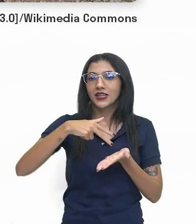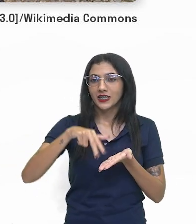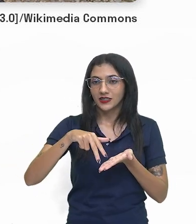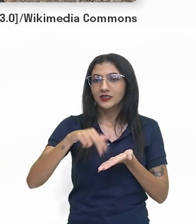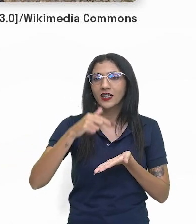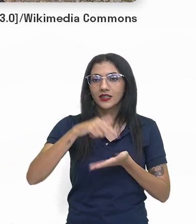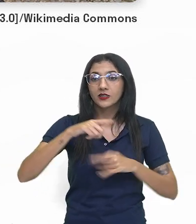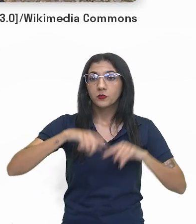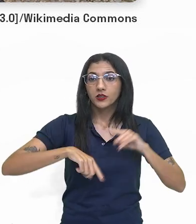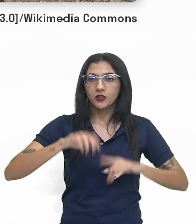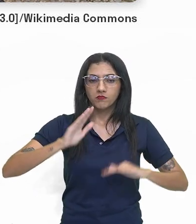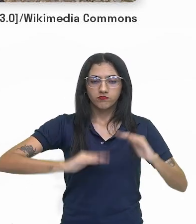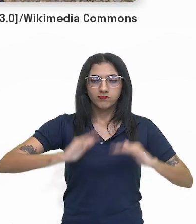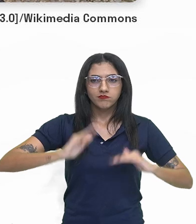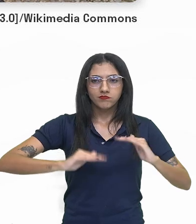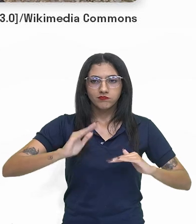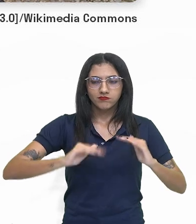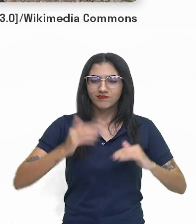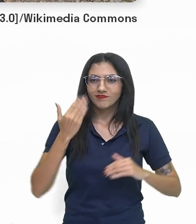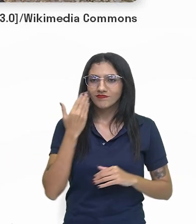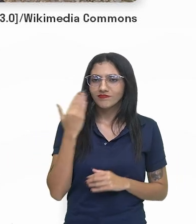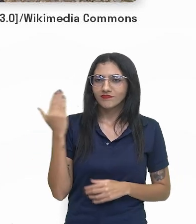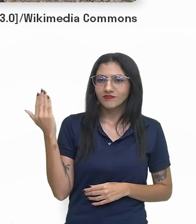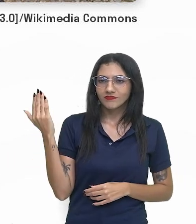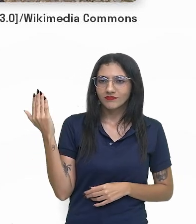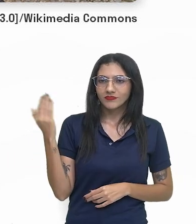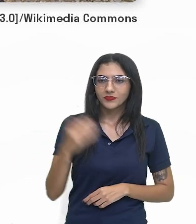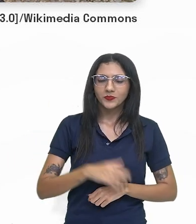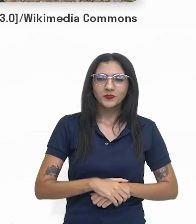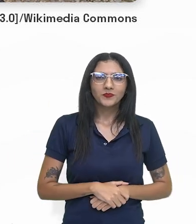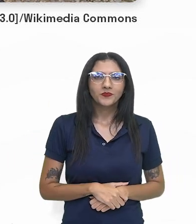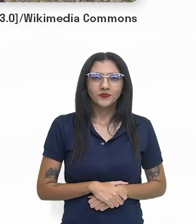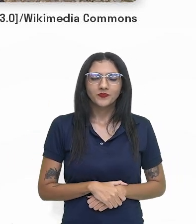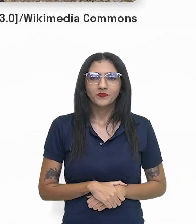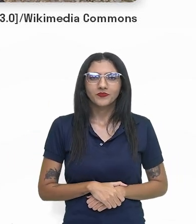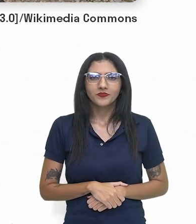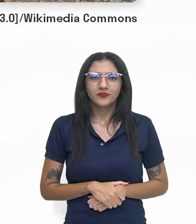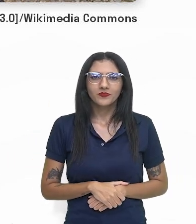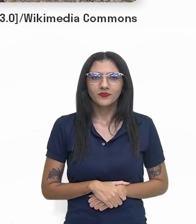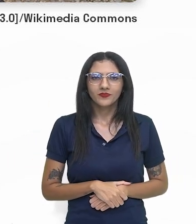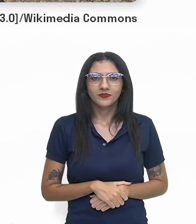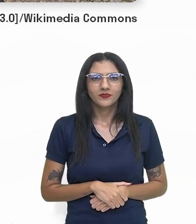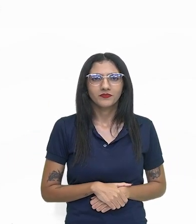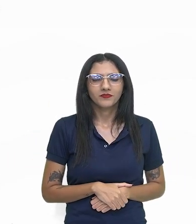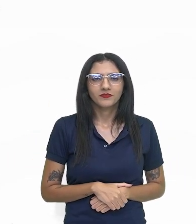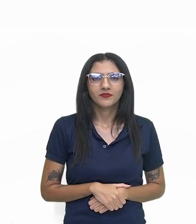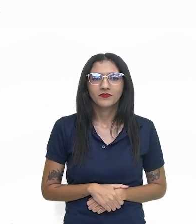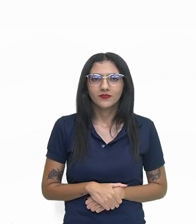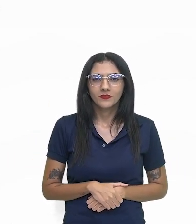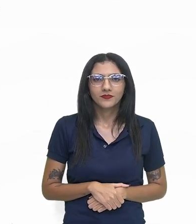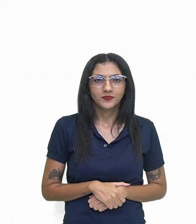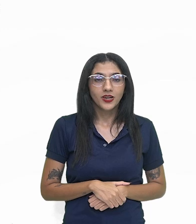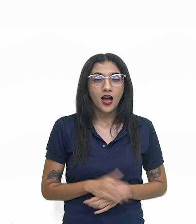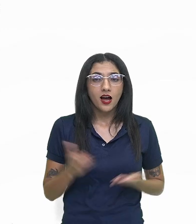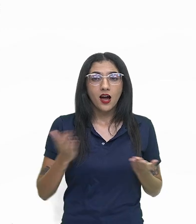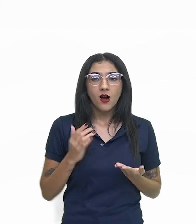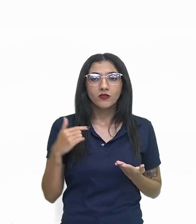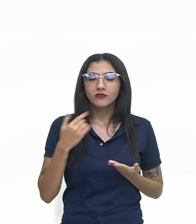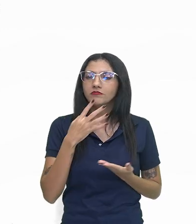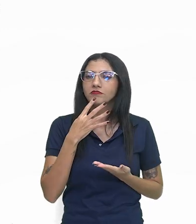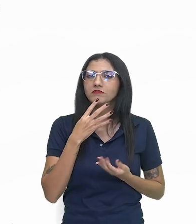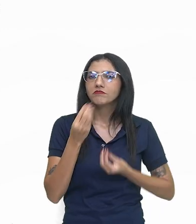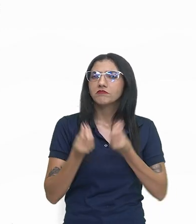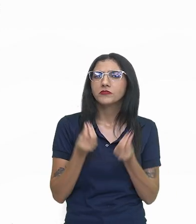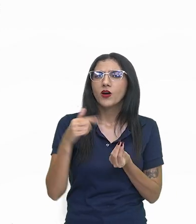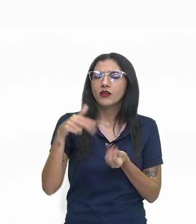é o tambor, né, que é utilizado. Muito bem. Agora falando sobre a dança especificamente, vai ser